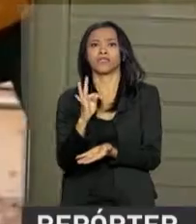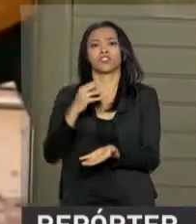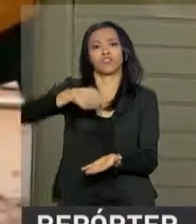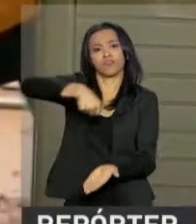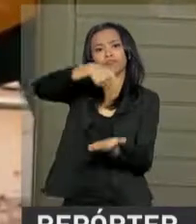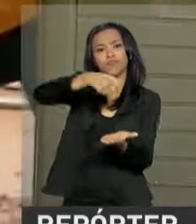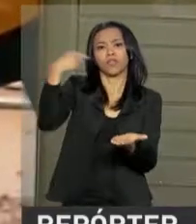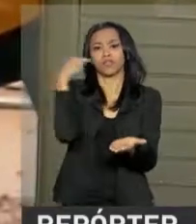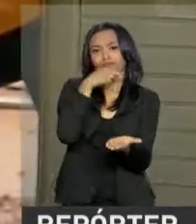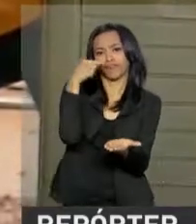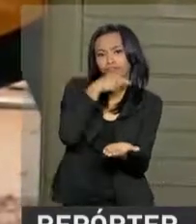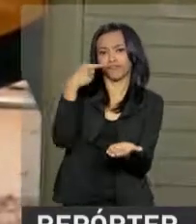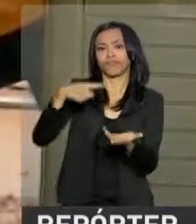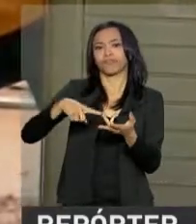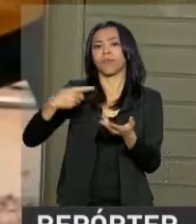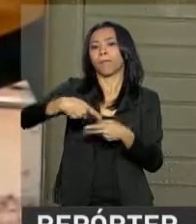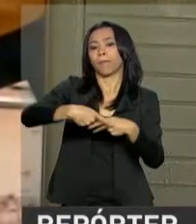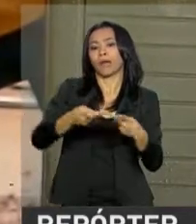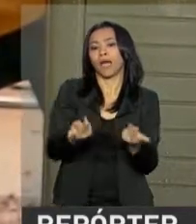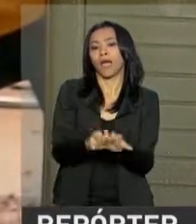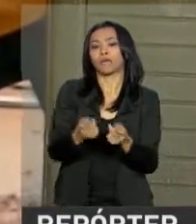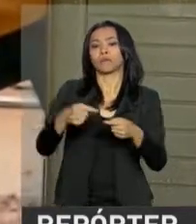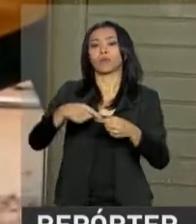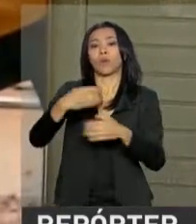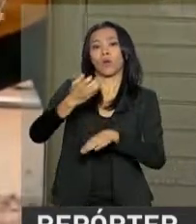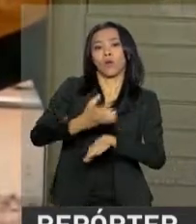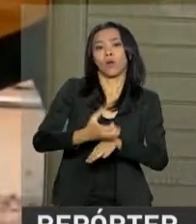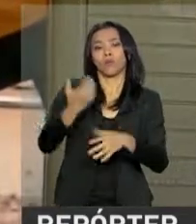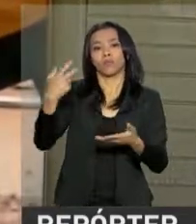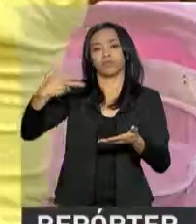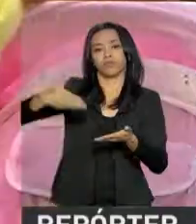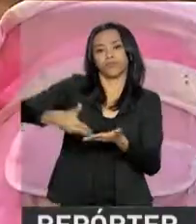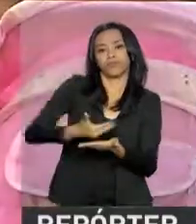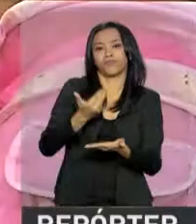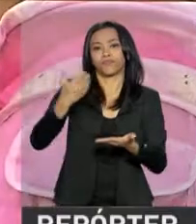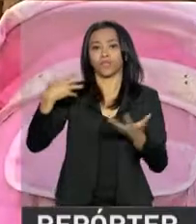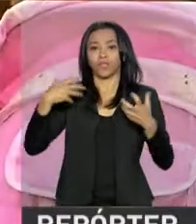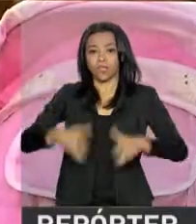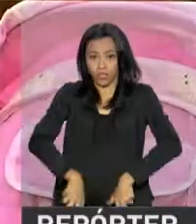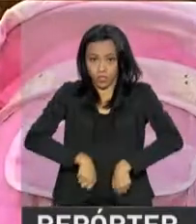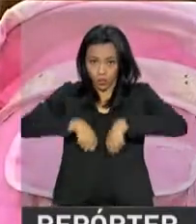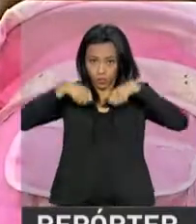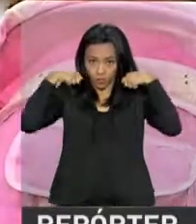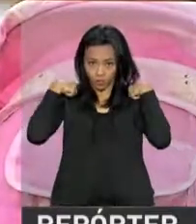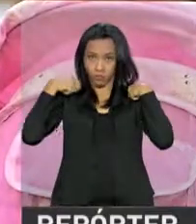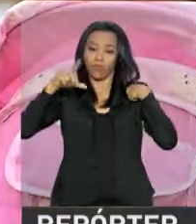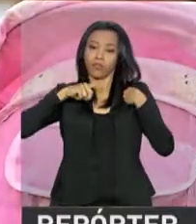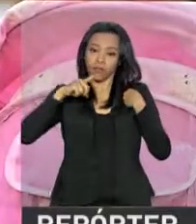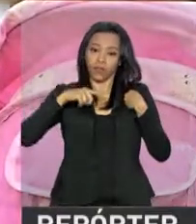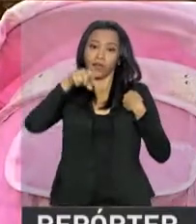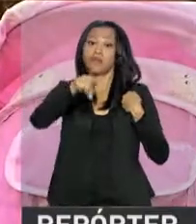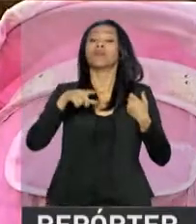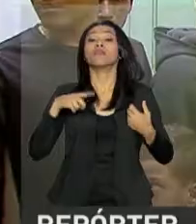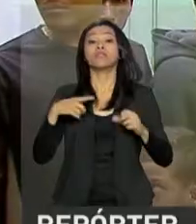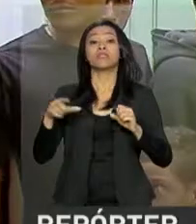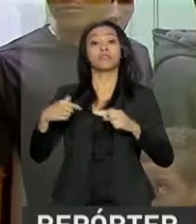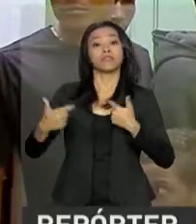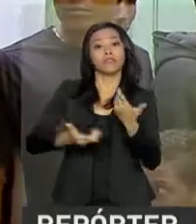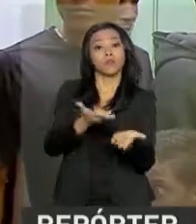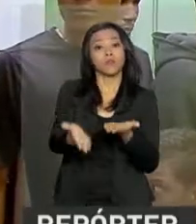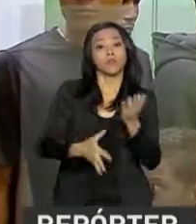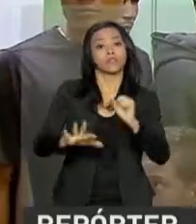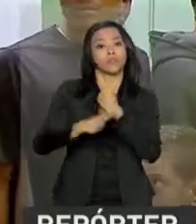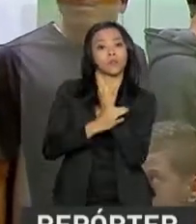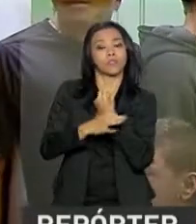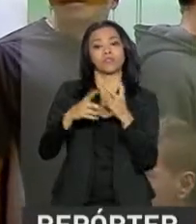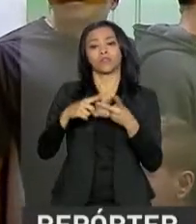pessoal, pratos, talheres, copos e cobertores. Também são oferecidos os serviços de segurança, controle